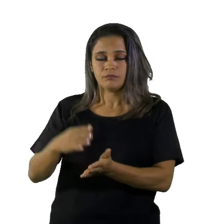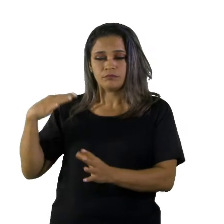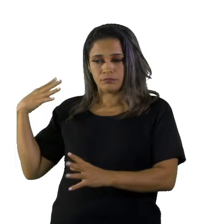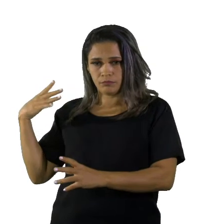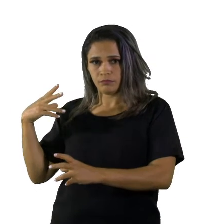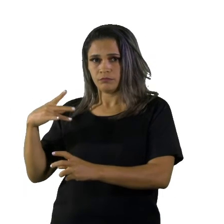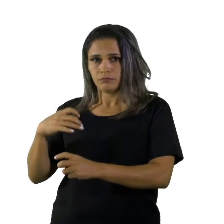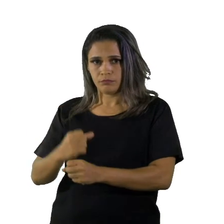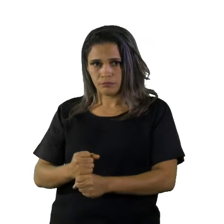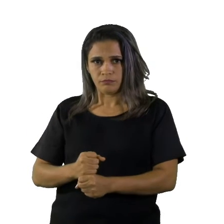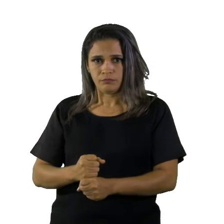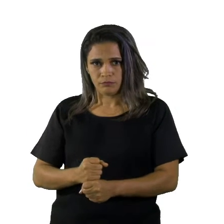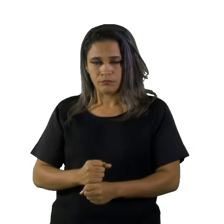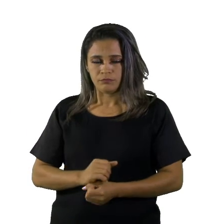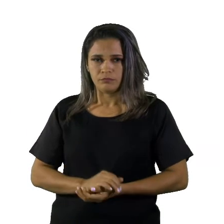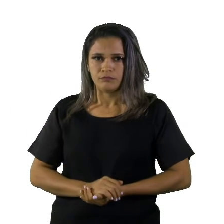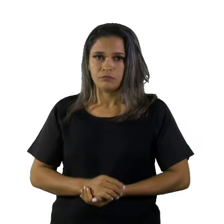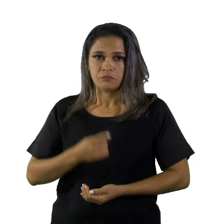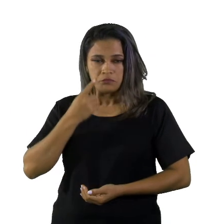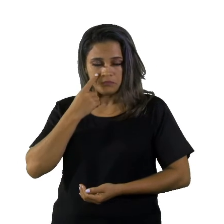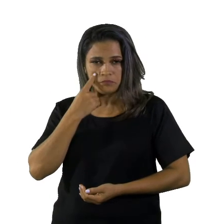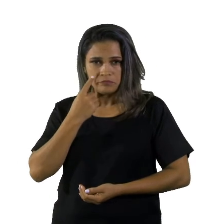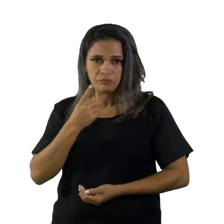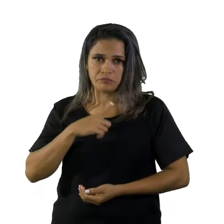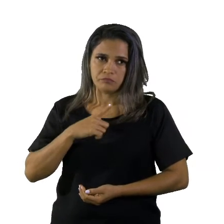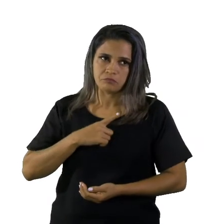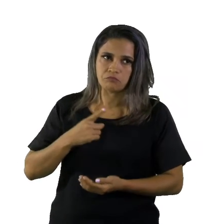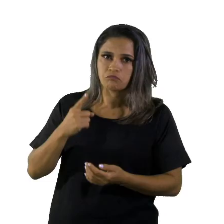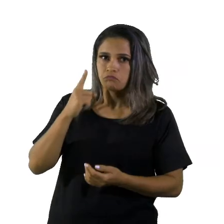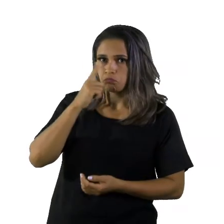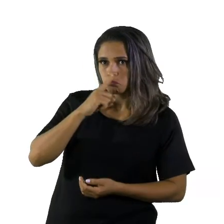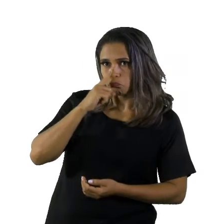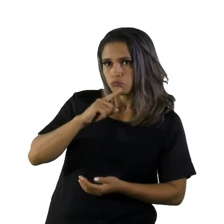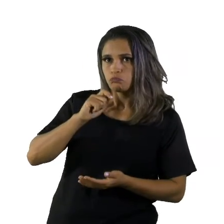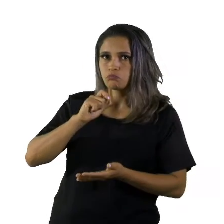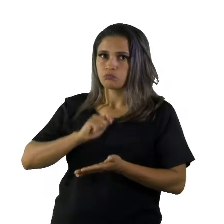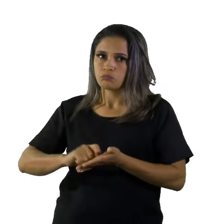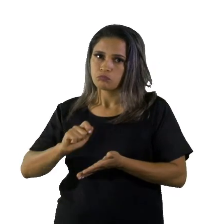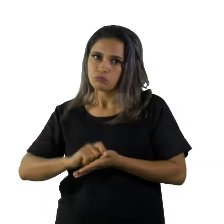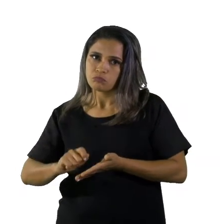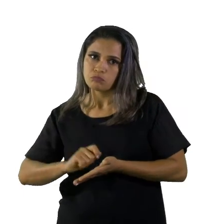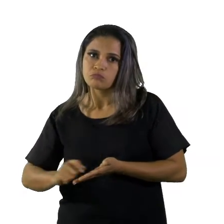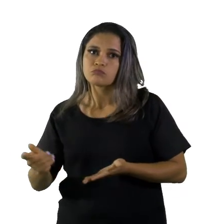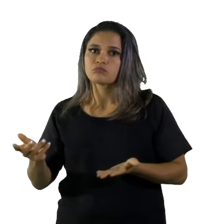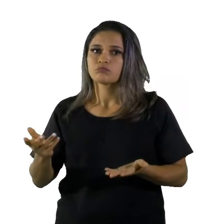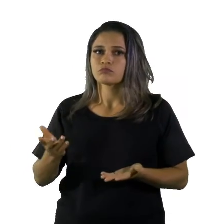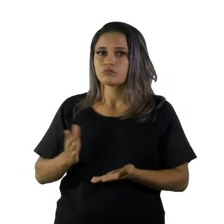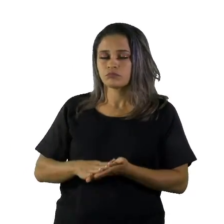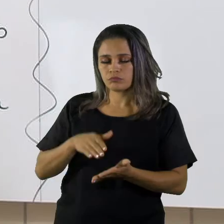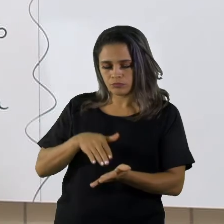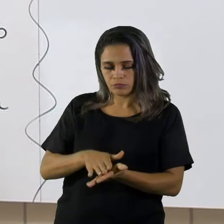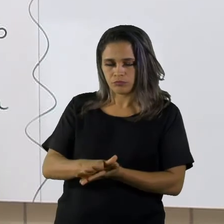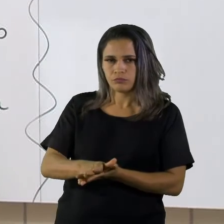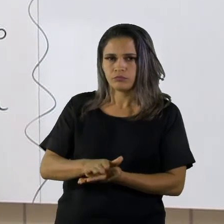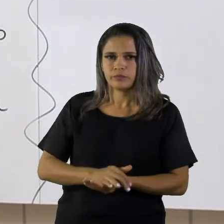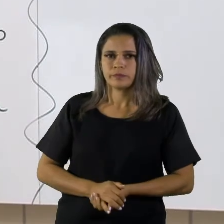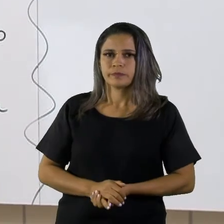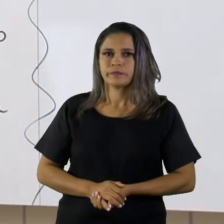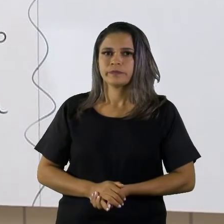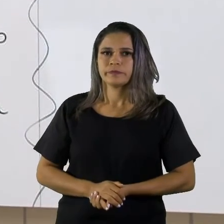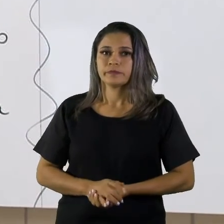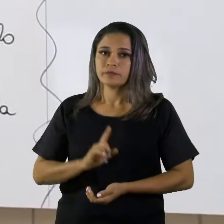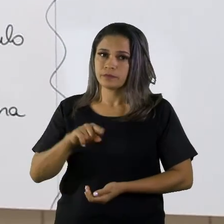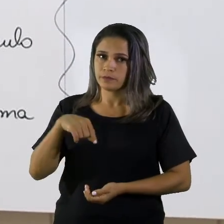revisão, ele sofreu uma revisão, né? Para ver se tinha algum erro ortográfico, gramatical, para ser publicado. Então, depois